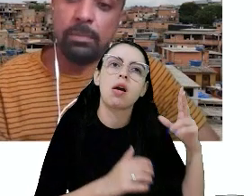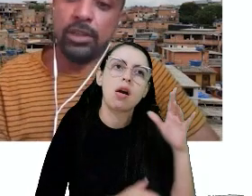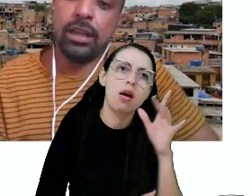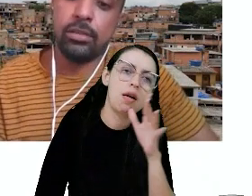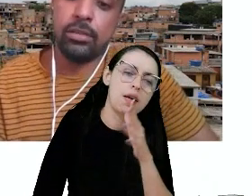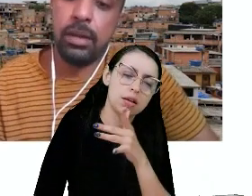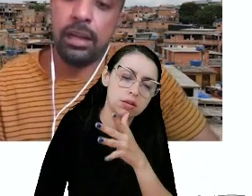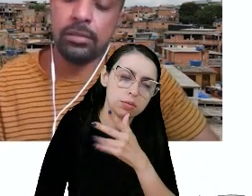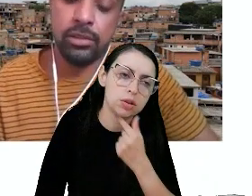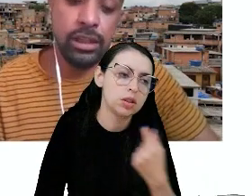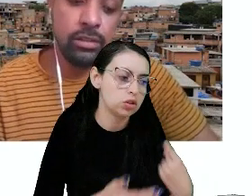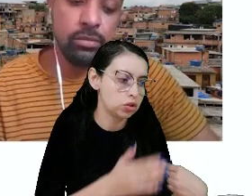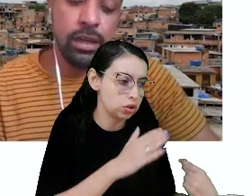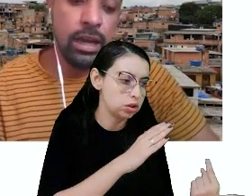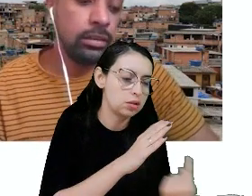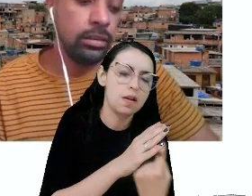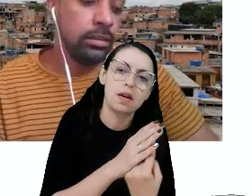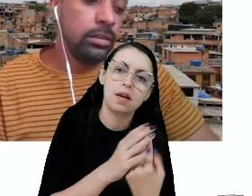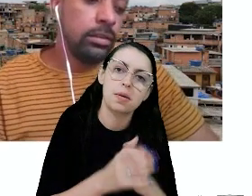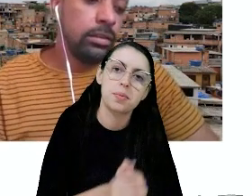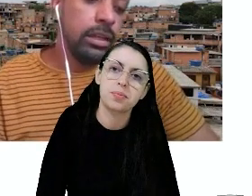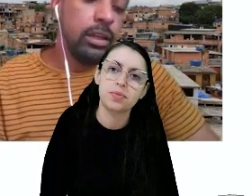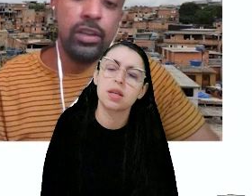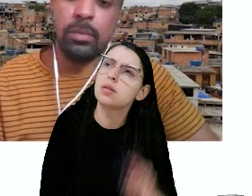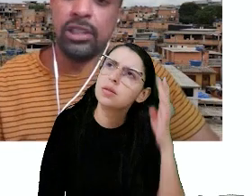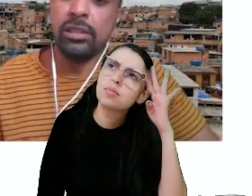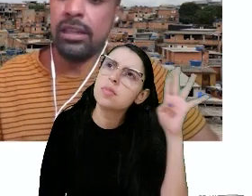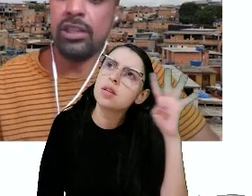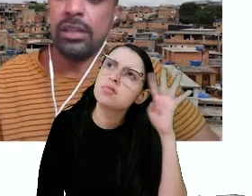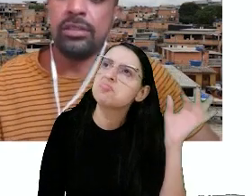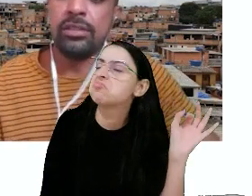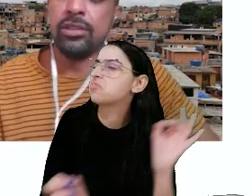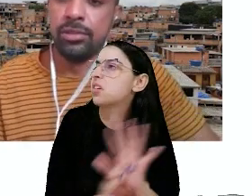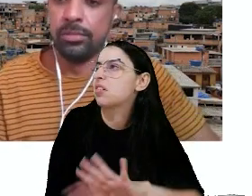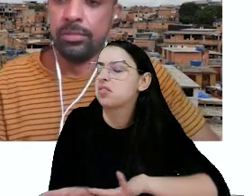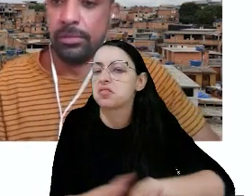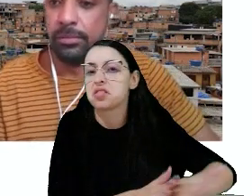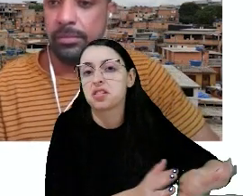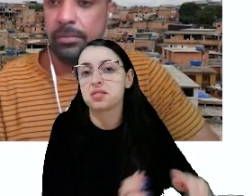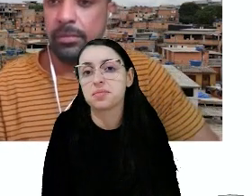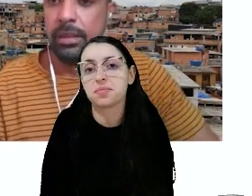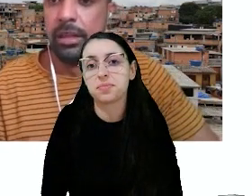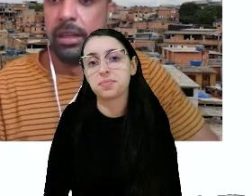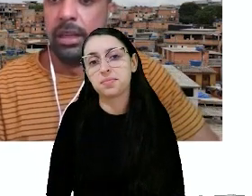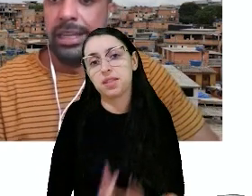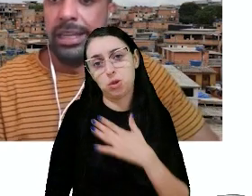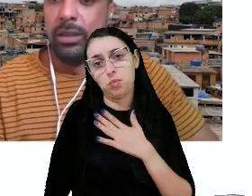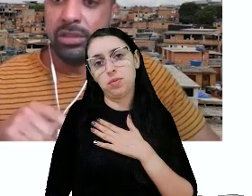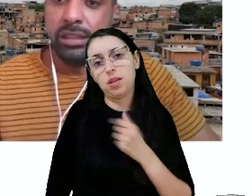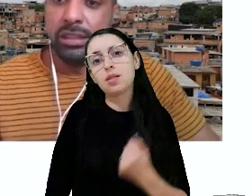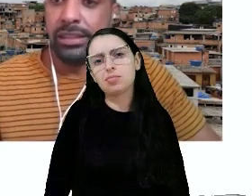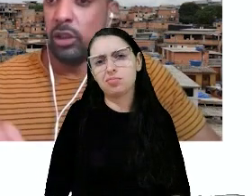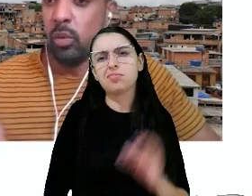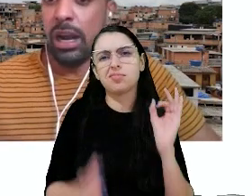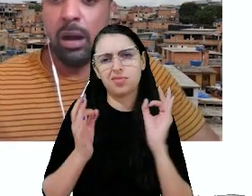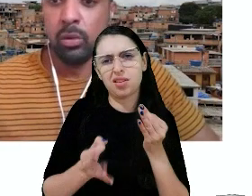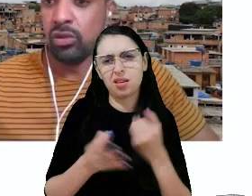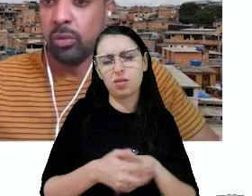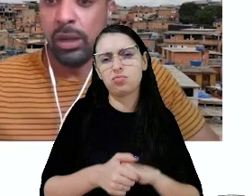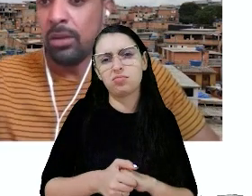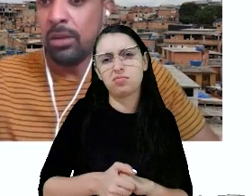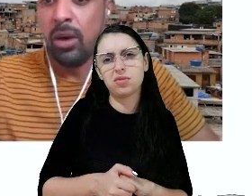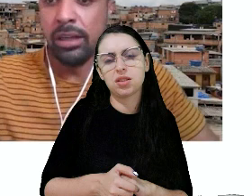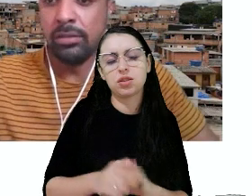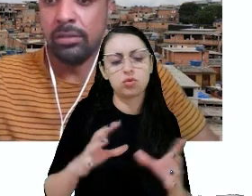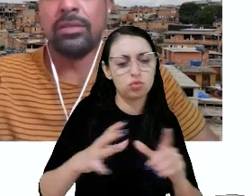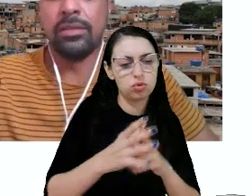horas a pé para chegar no espaço, chegar no lugar. Eu fico imaginando se ela tivesse desistido de mim. E eu tenho certeza que o caos